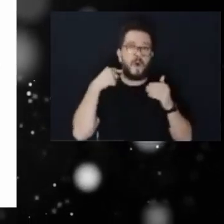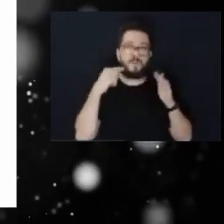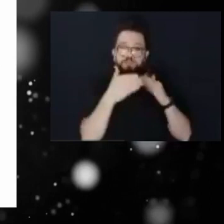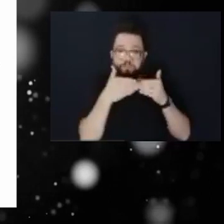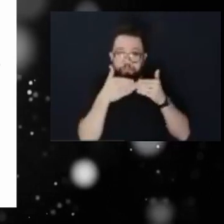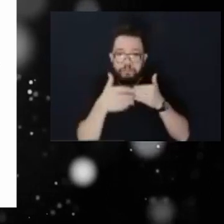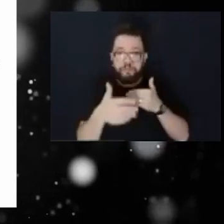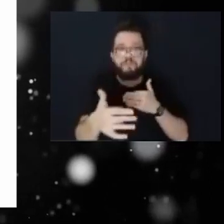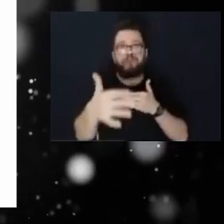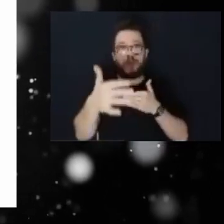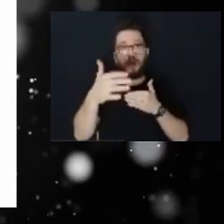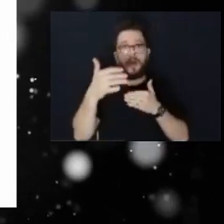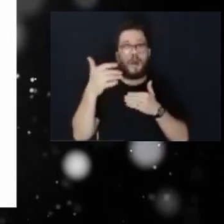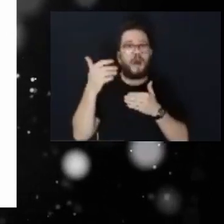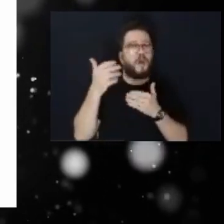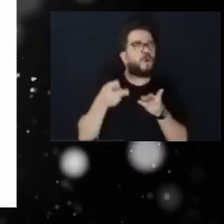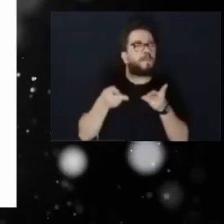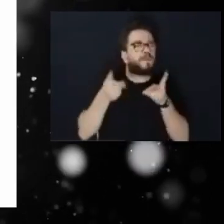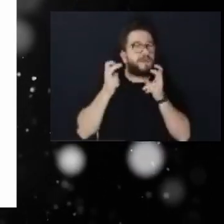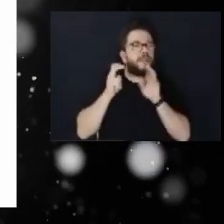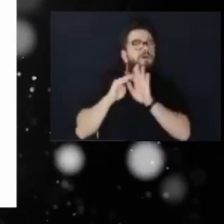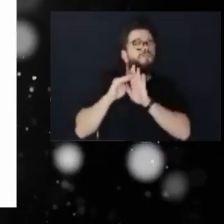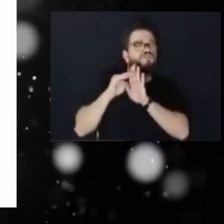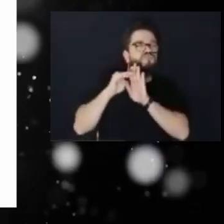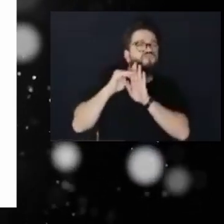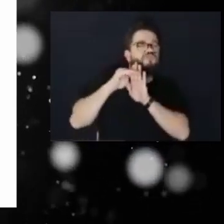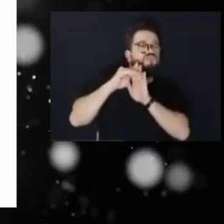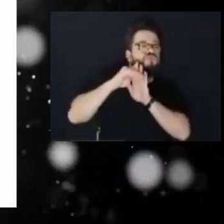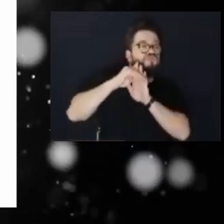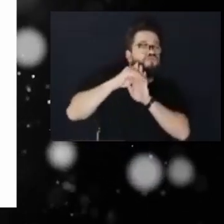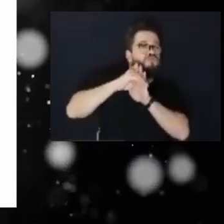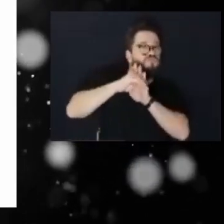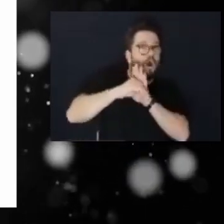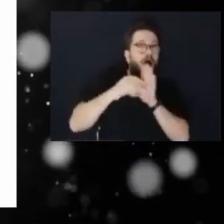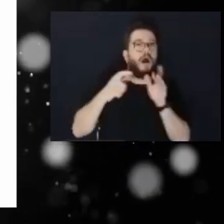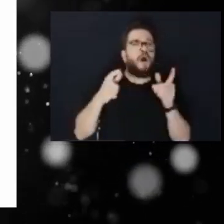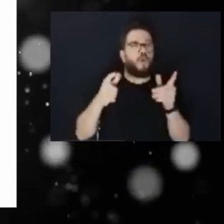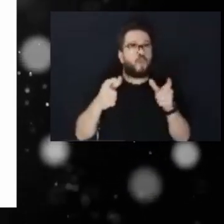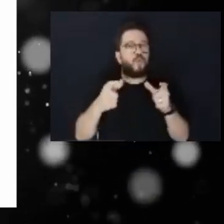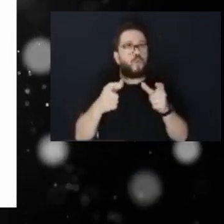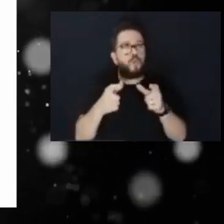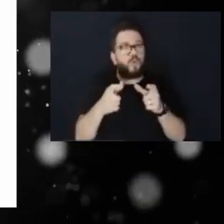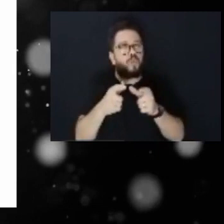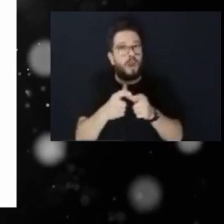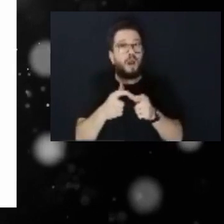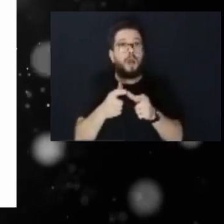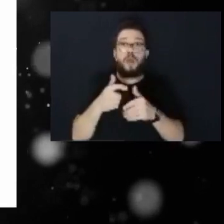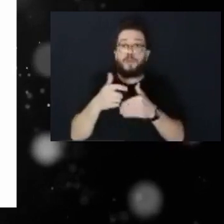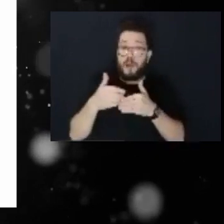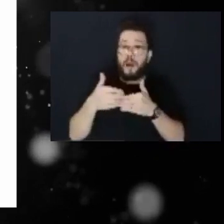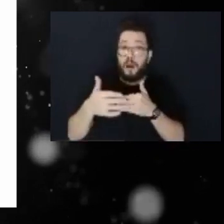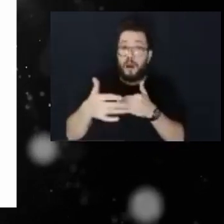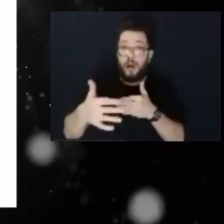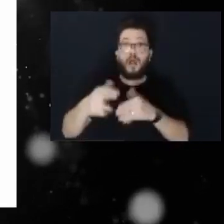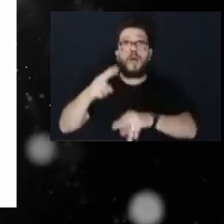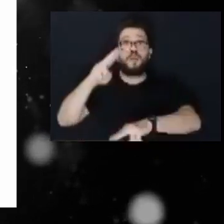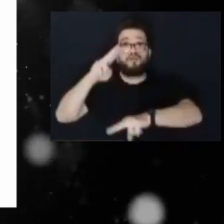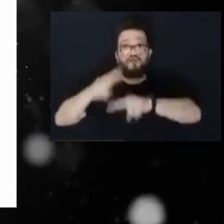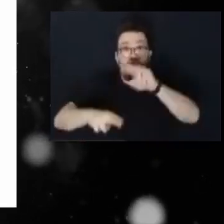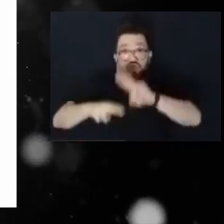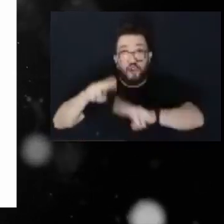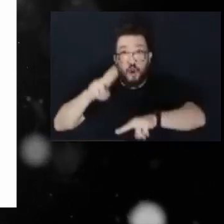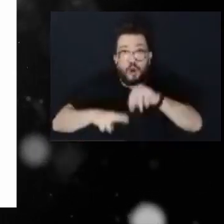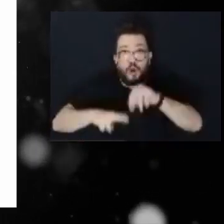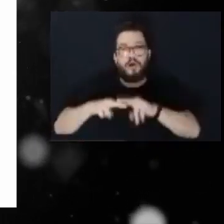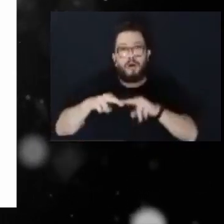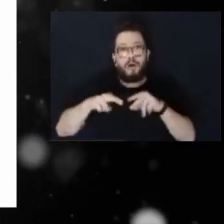de casos e óbitos, né, apenas em junho, de fato, é aconselhável alguma